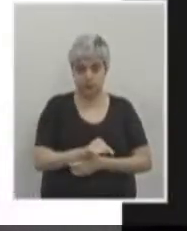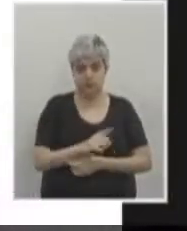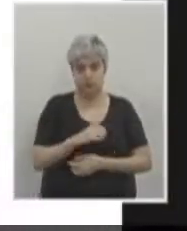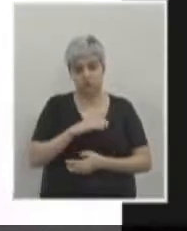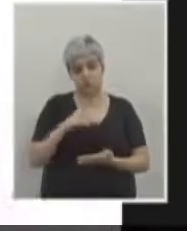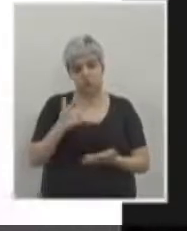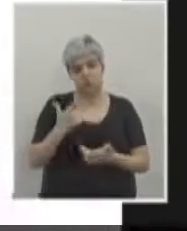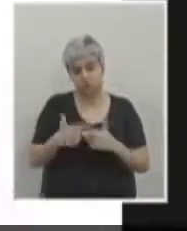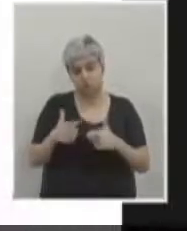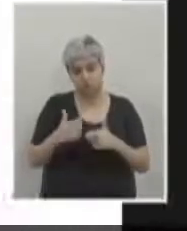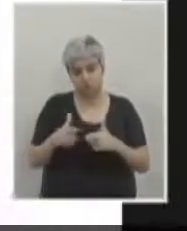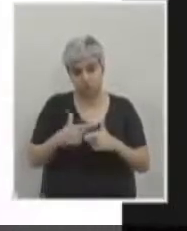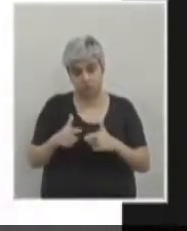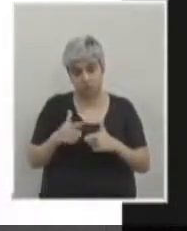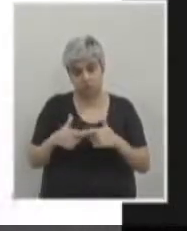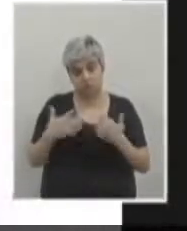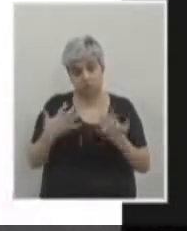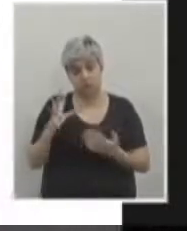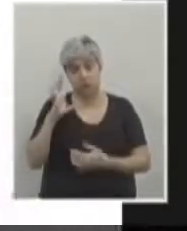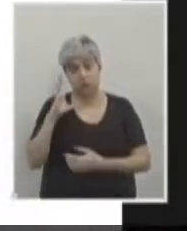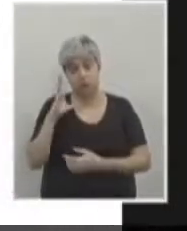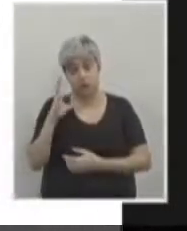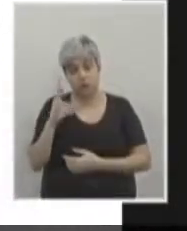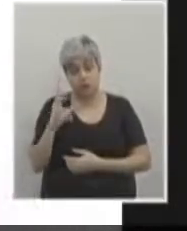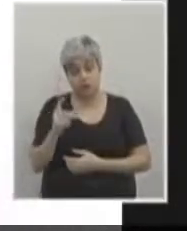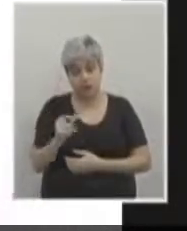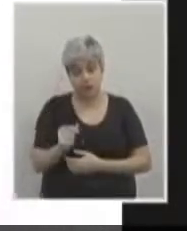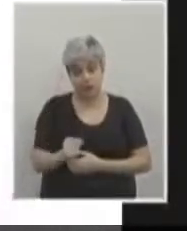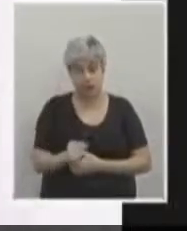situação. Realmente, eu acho que a gente